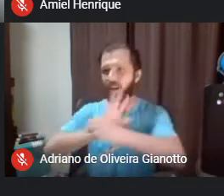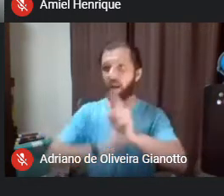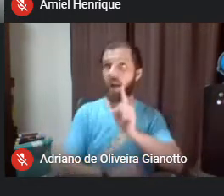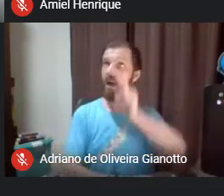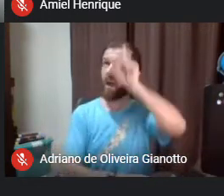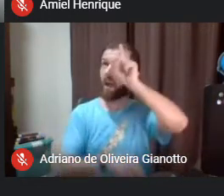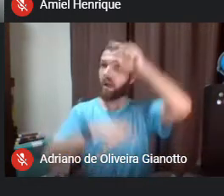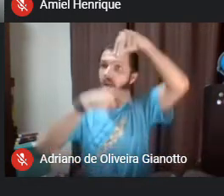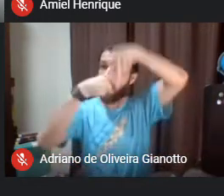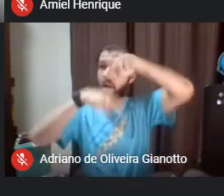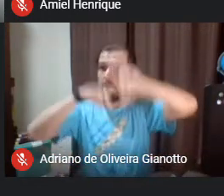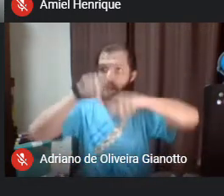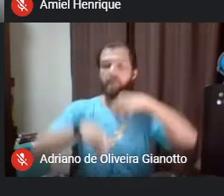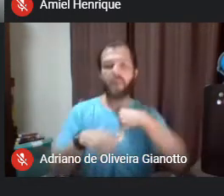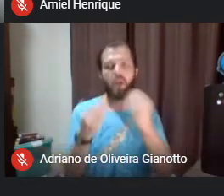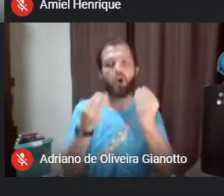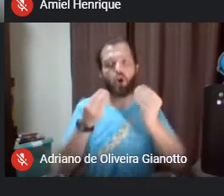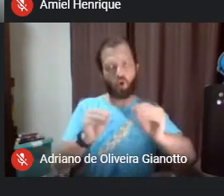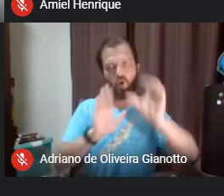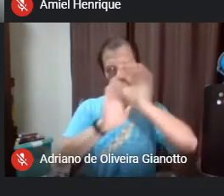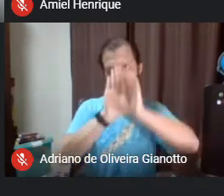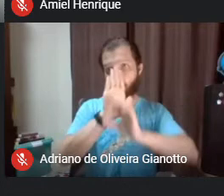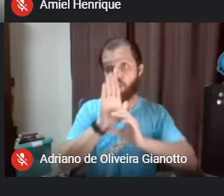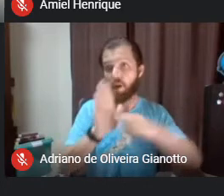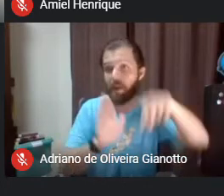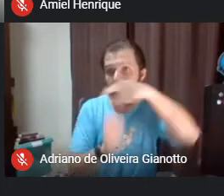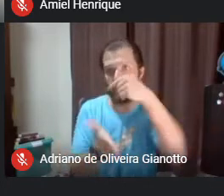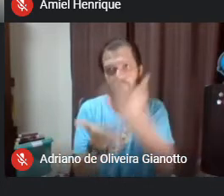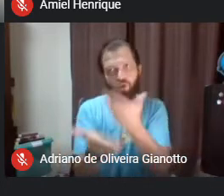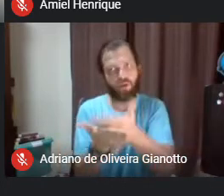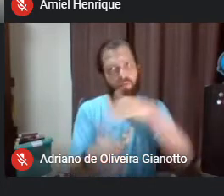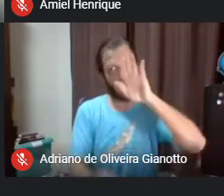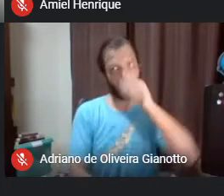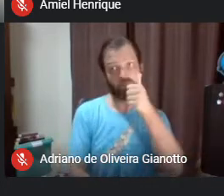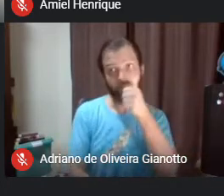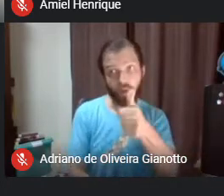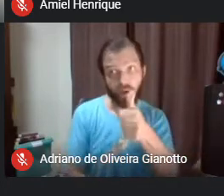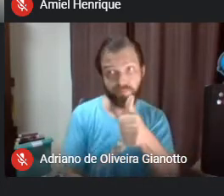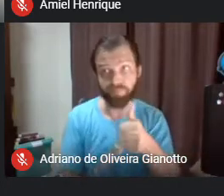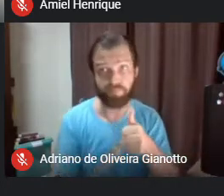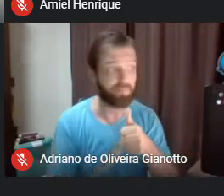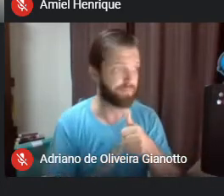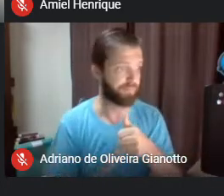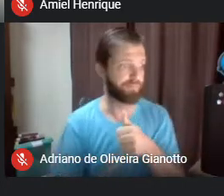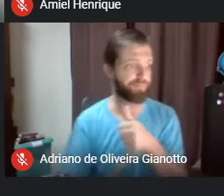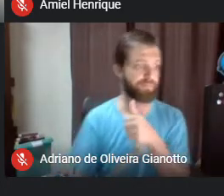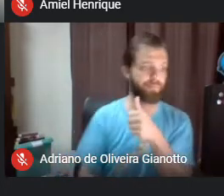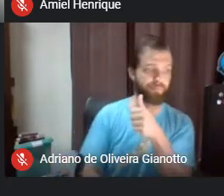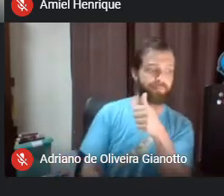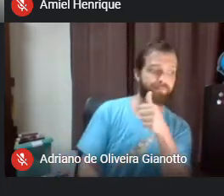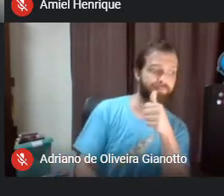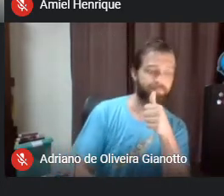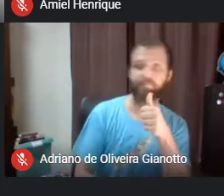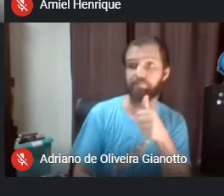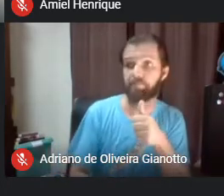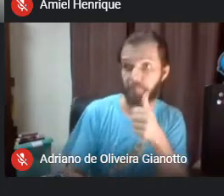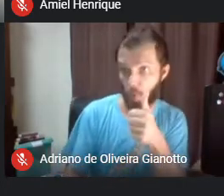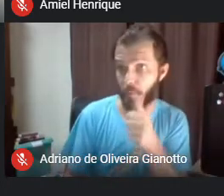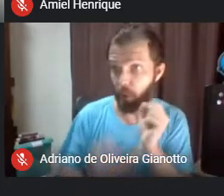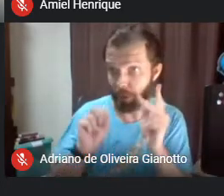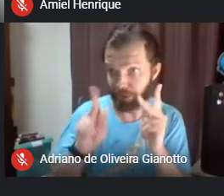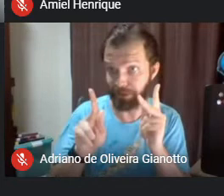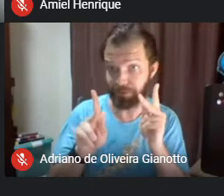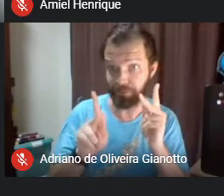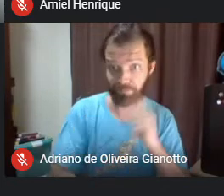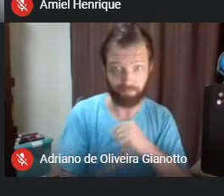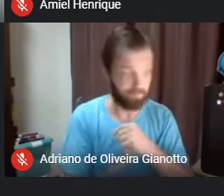a prova. Também vai ter os parâmetros que está em anexo também, os parâmetros, então vocês estudem esses